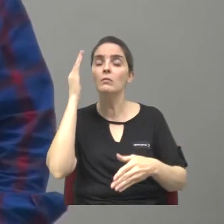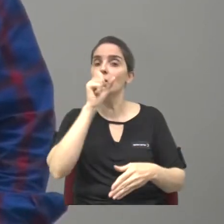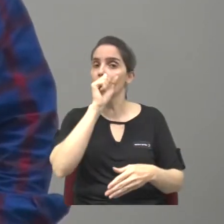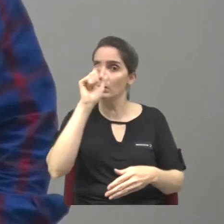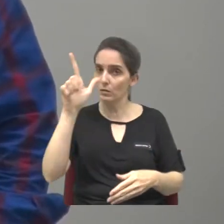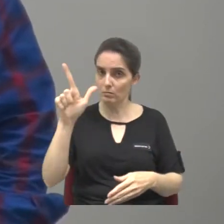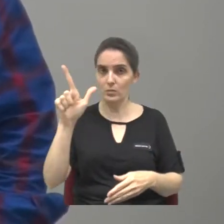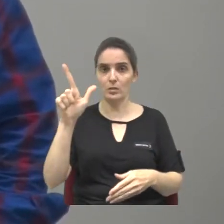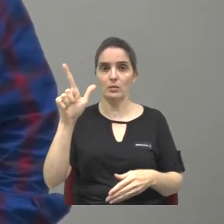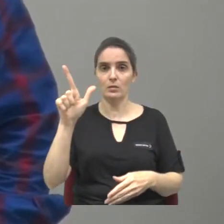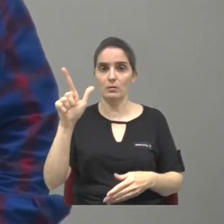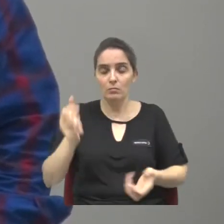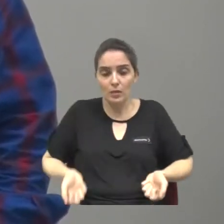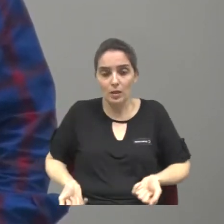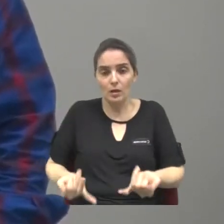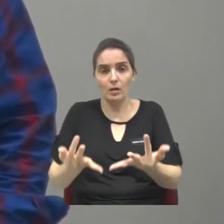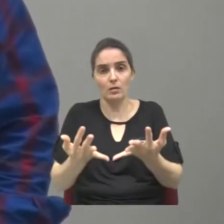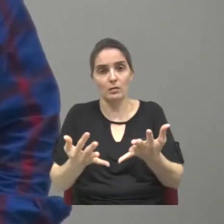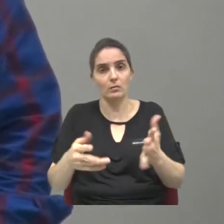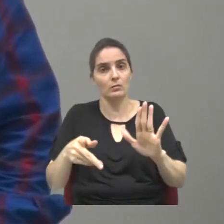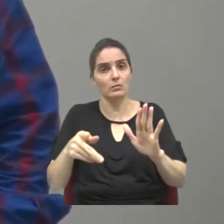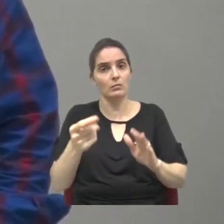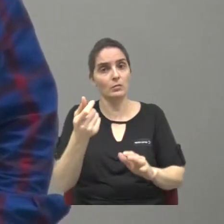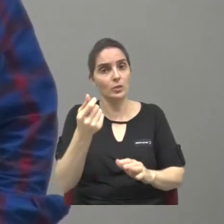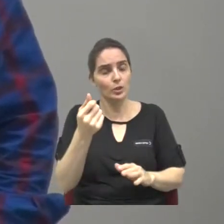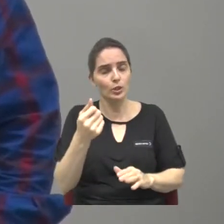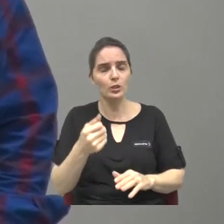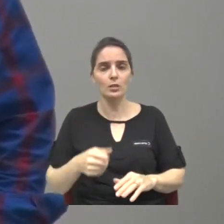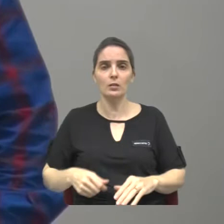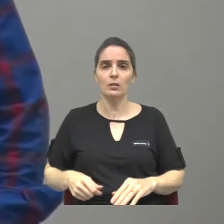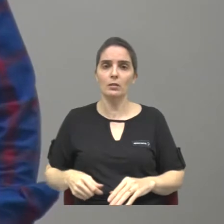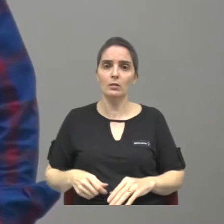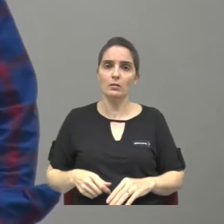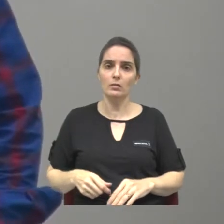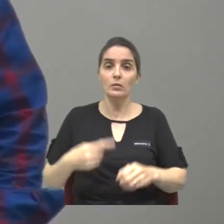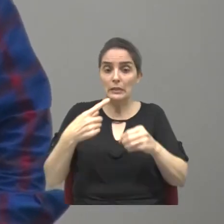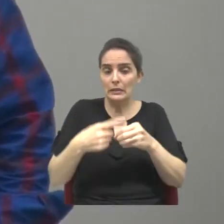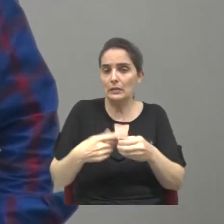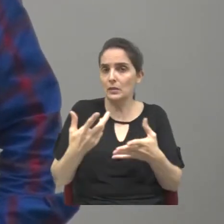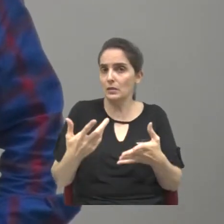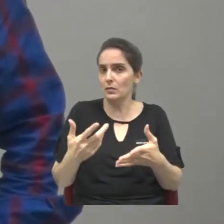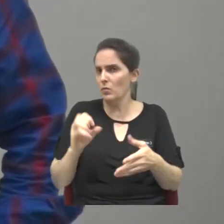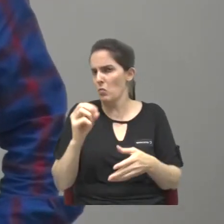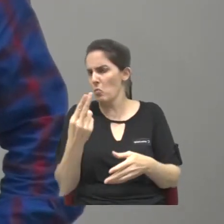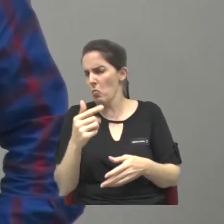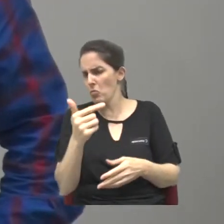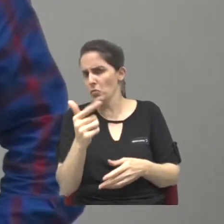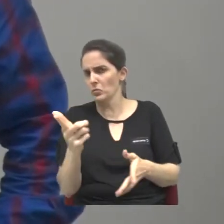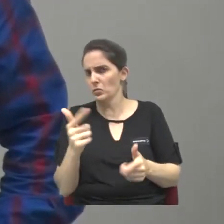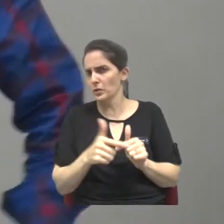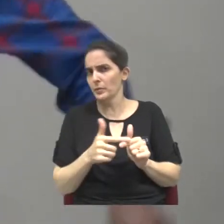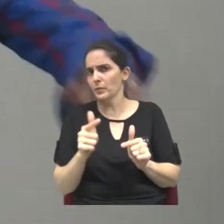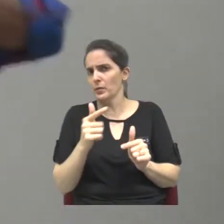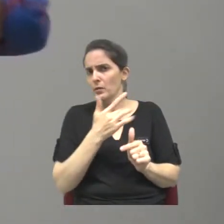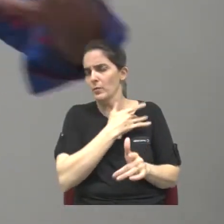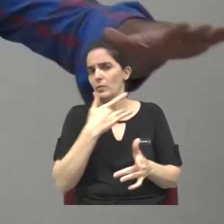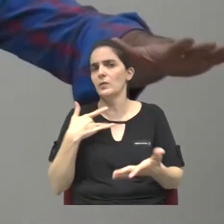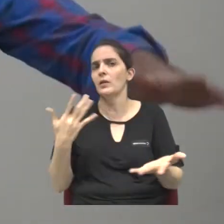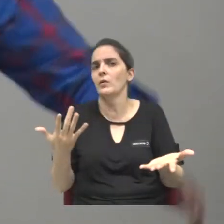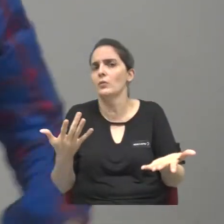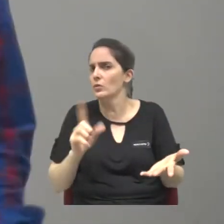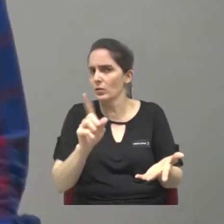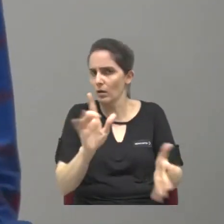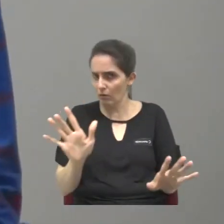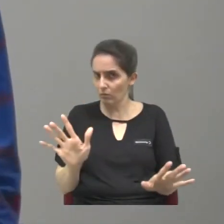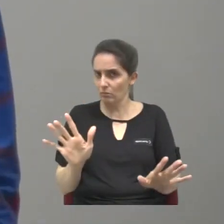o próprio dinheiro sofrido da cidade ou não tem problema de saúde a ser resolvido aqui na cidade? Já zerou